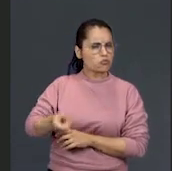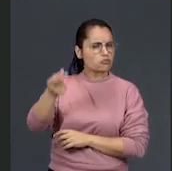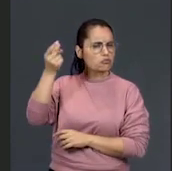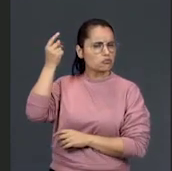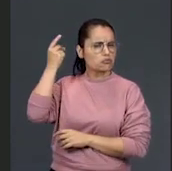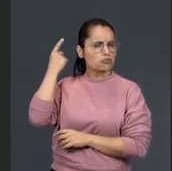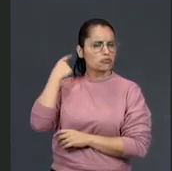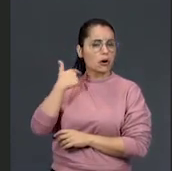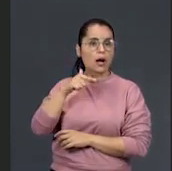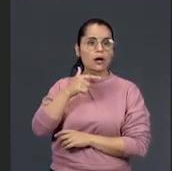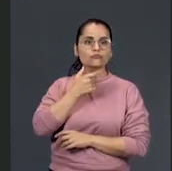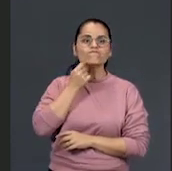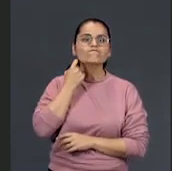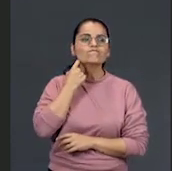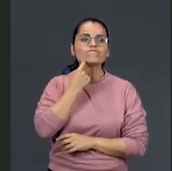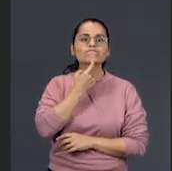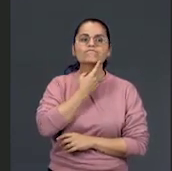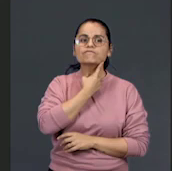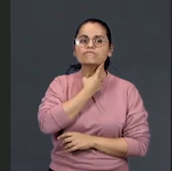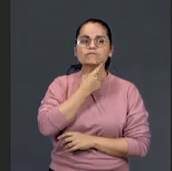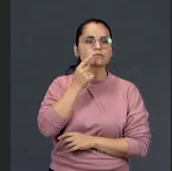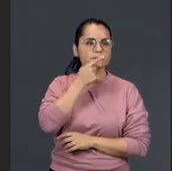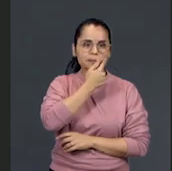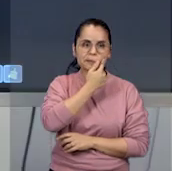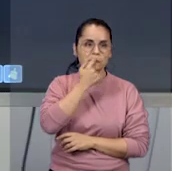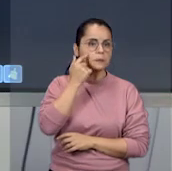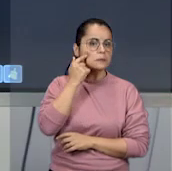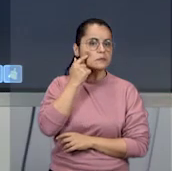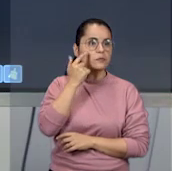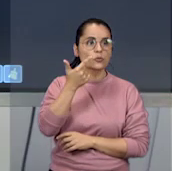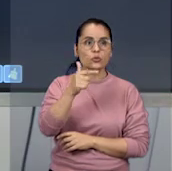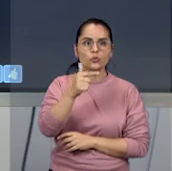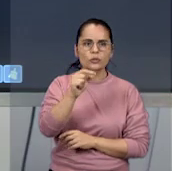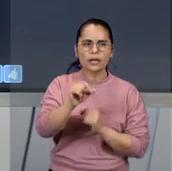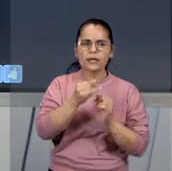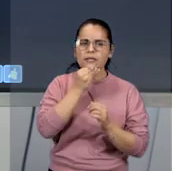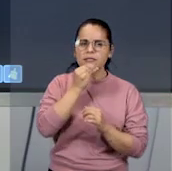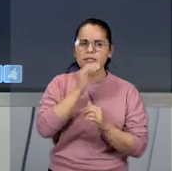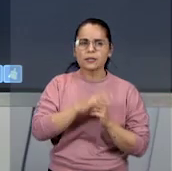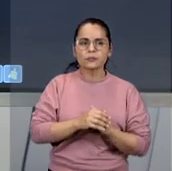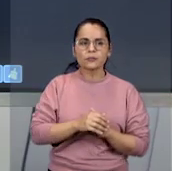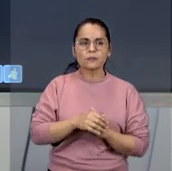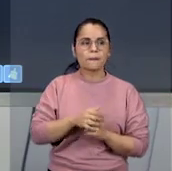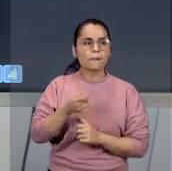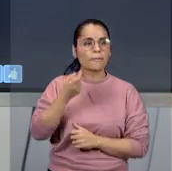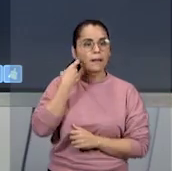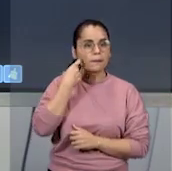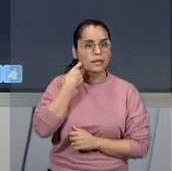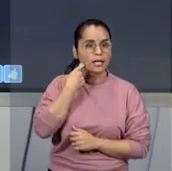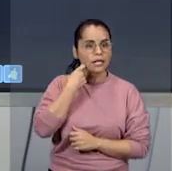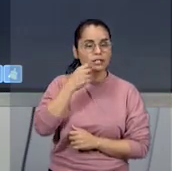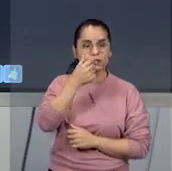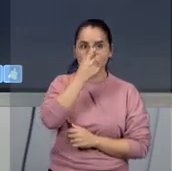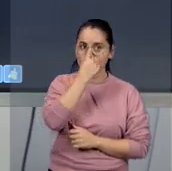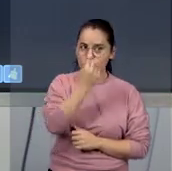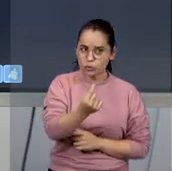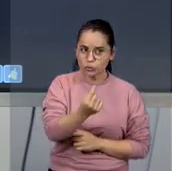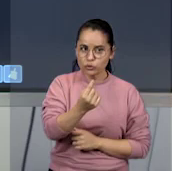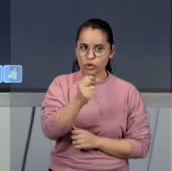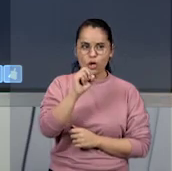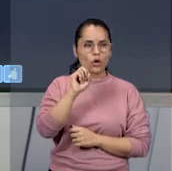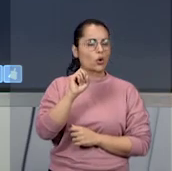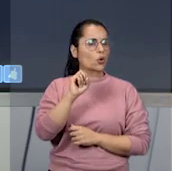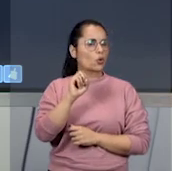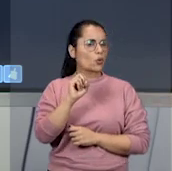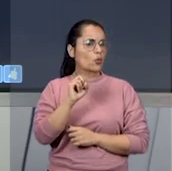têm mandíbula, né? Agnata, sem mandíbula. Exemplo, peixe-bruxa ou